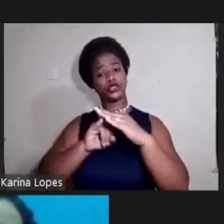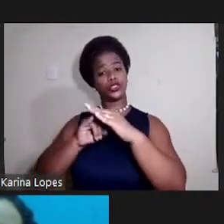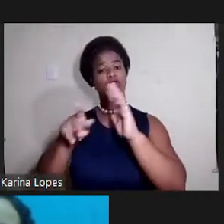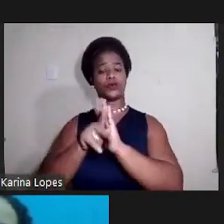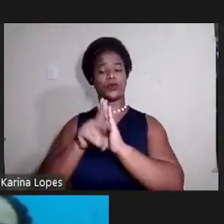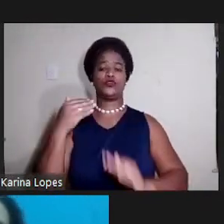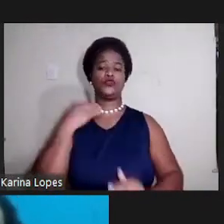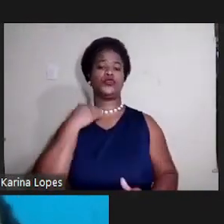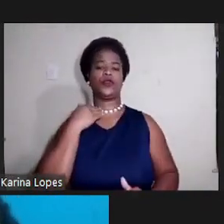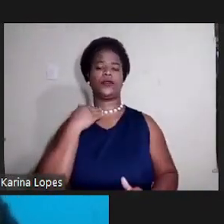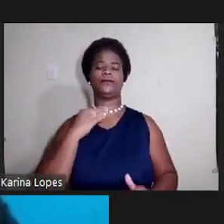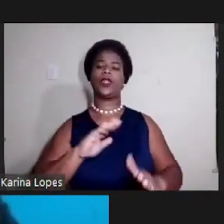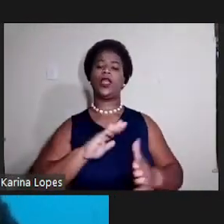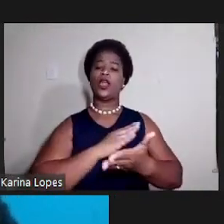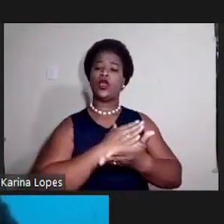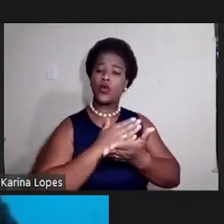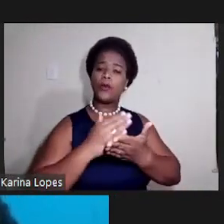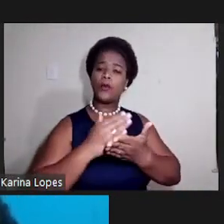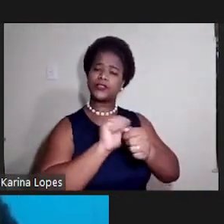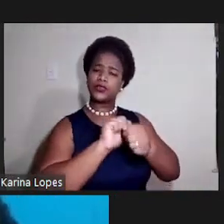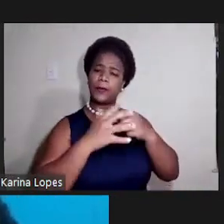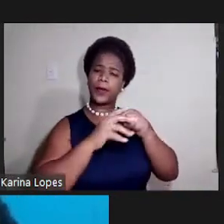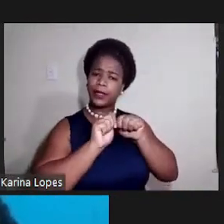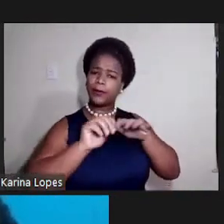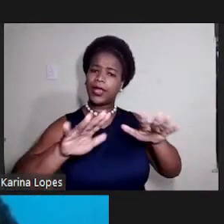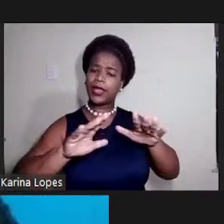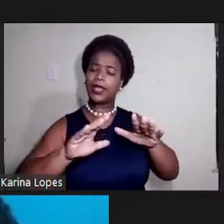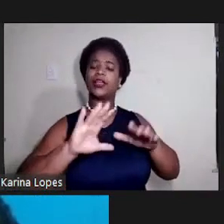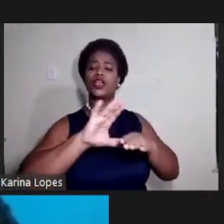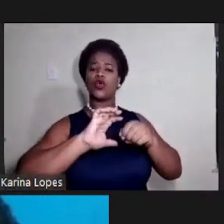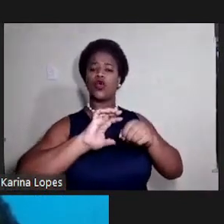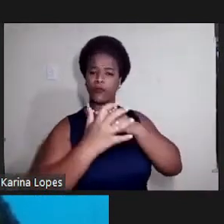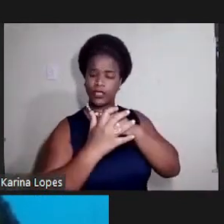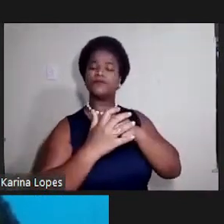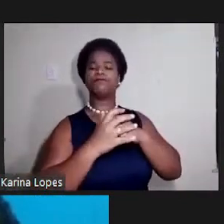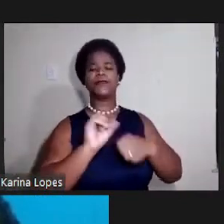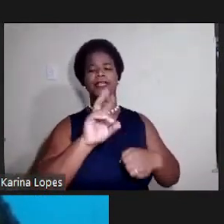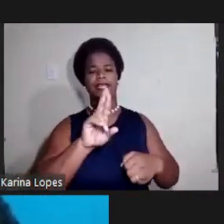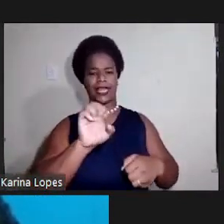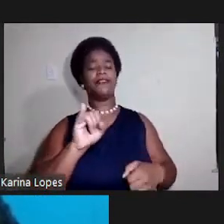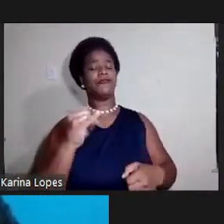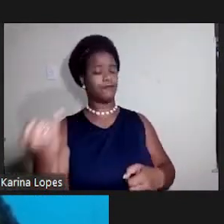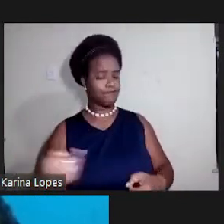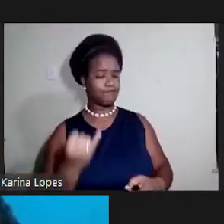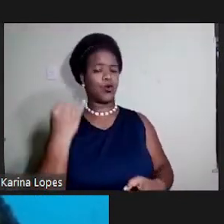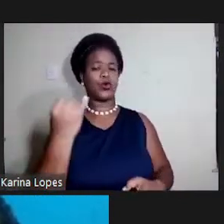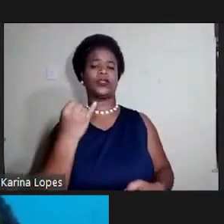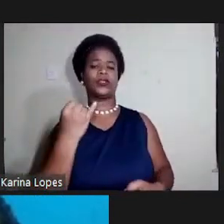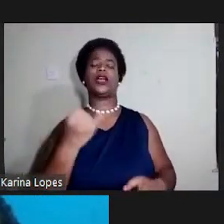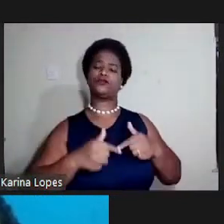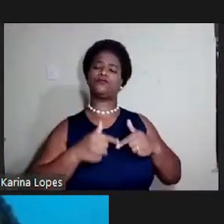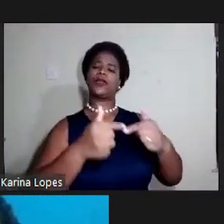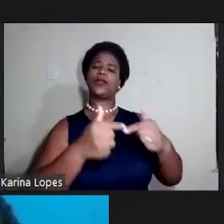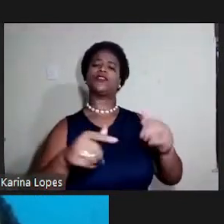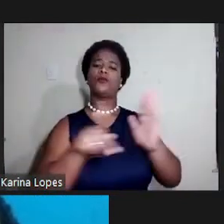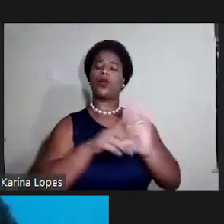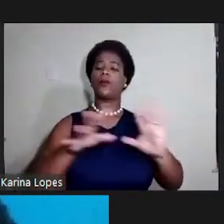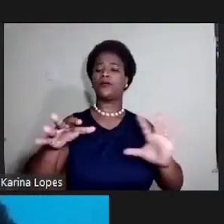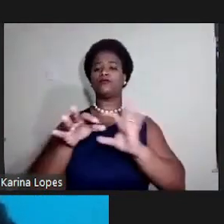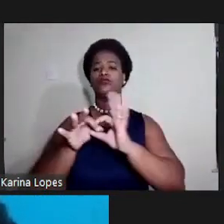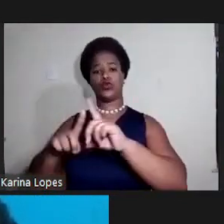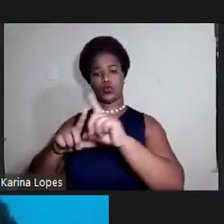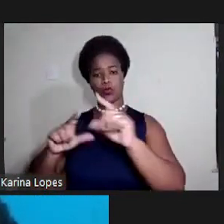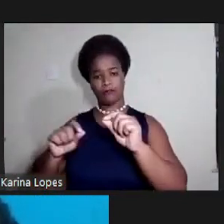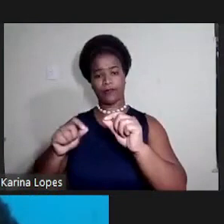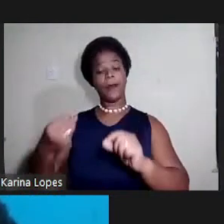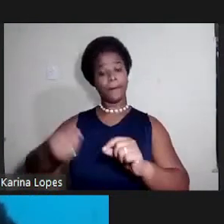da Covid-19, Irene foi fundamental na articulação das ações do colégio com instâncias da UFJF, integrando o Comitê de